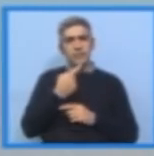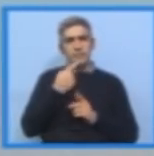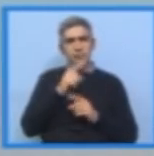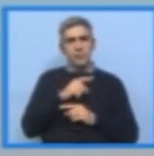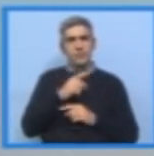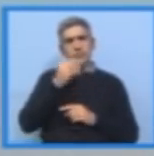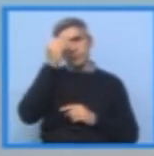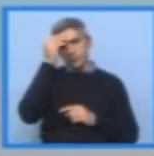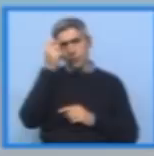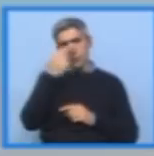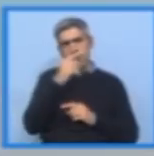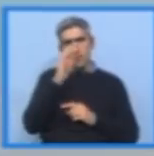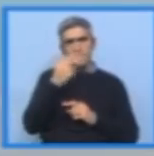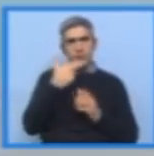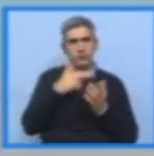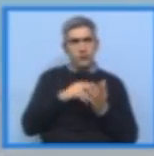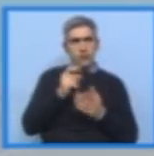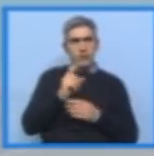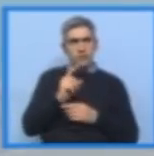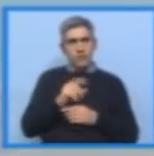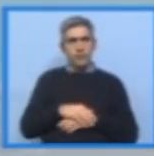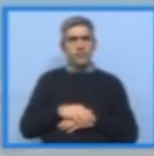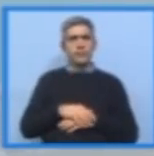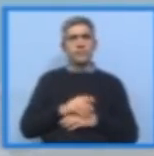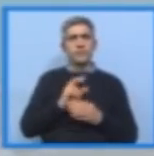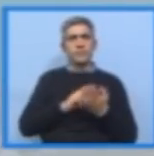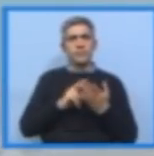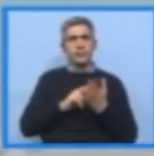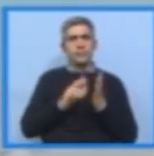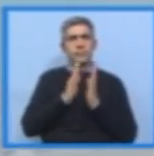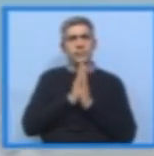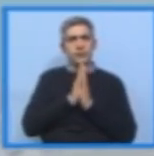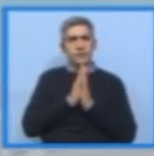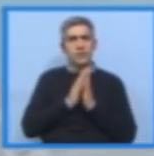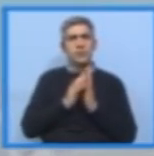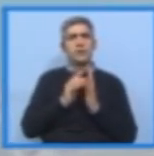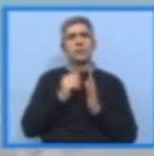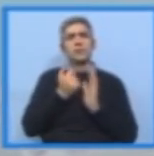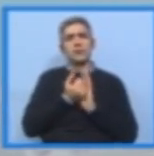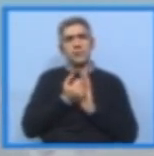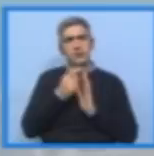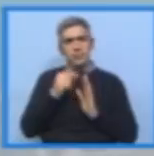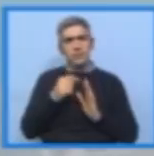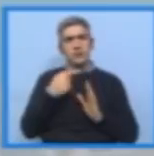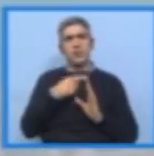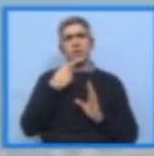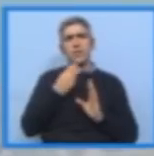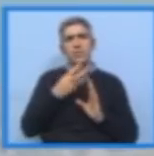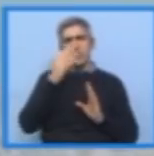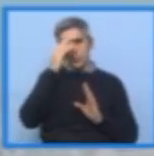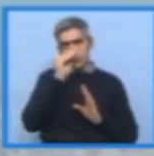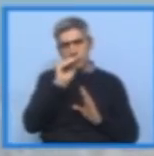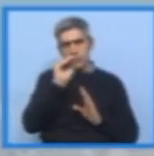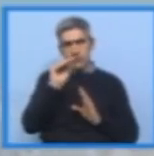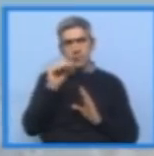sabermos se historicamente isto aconteceu ou não. Isto é literatura religiosa também, é simbólico, tem imensos